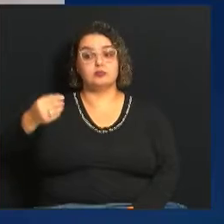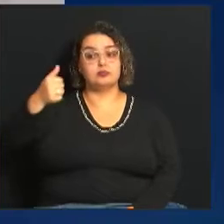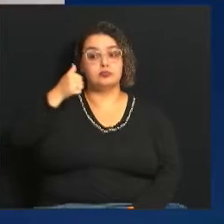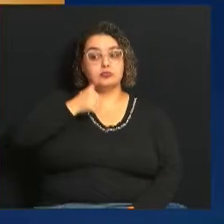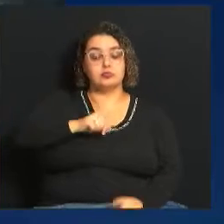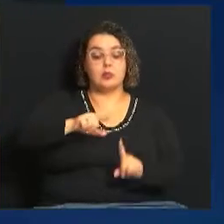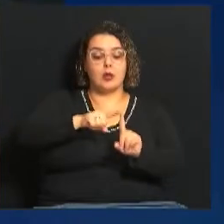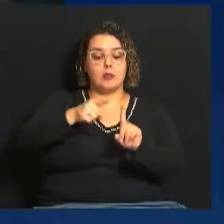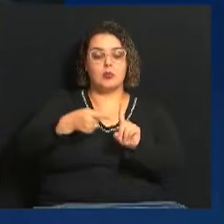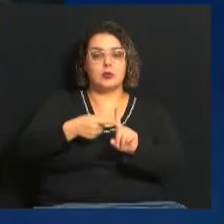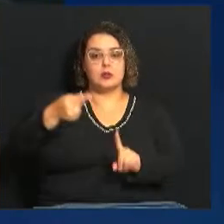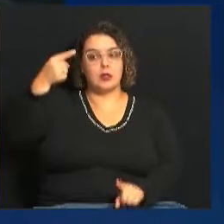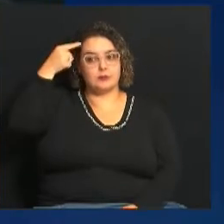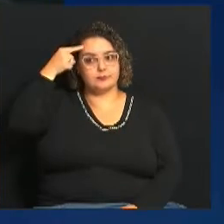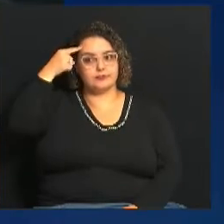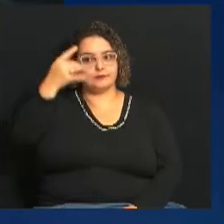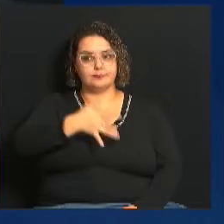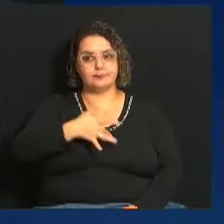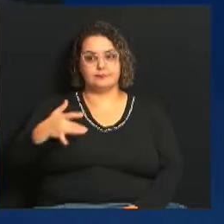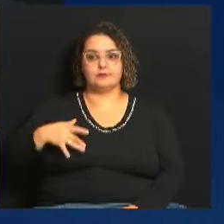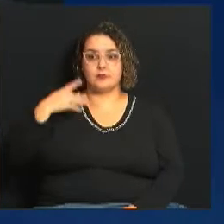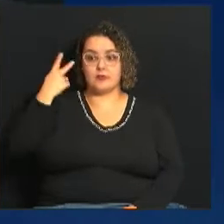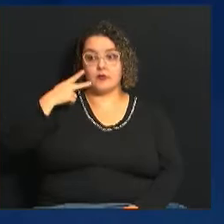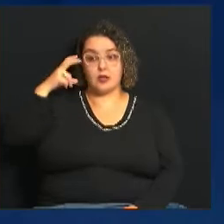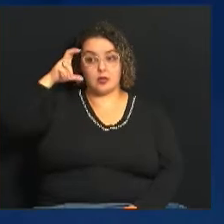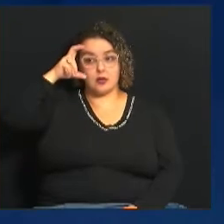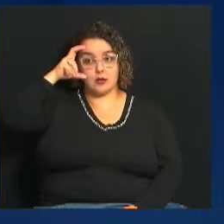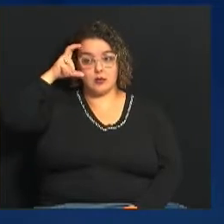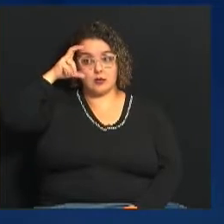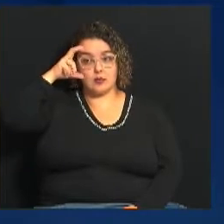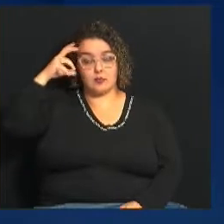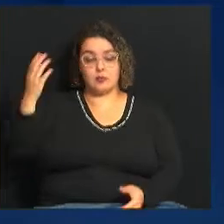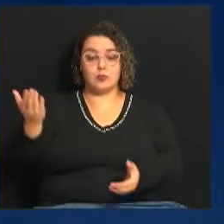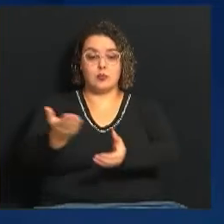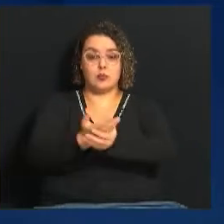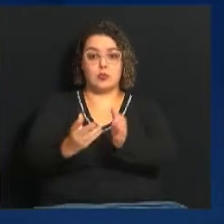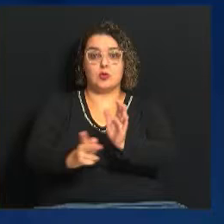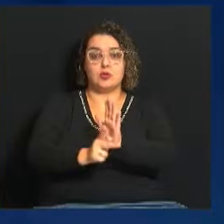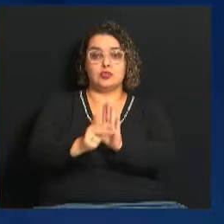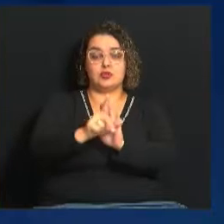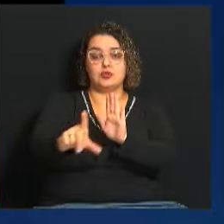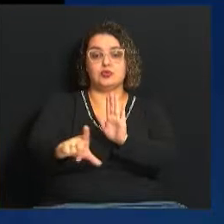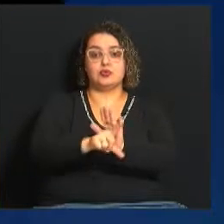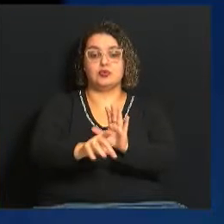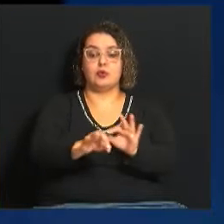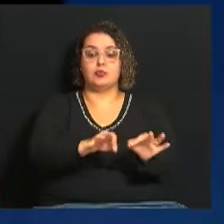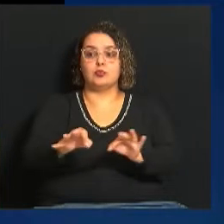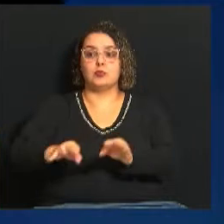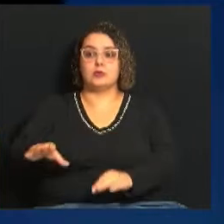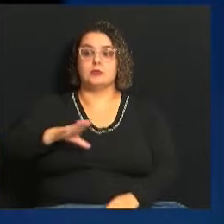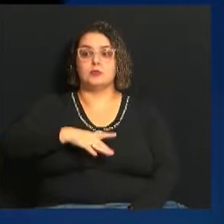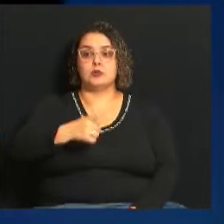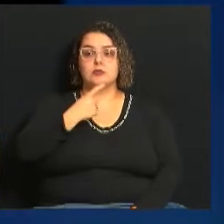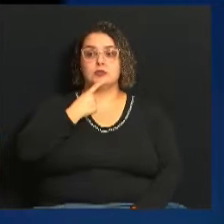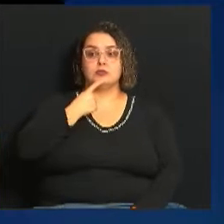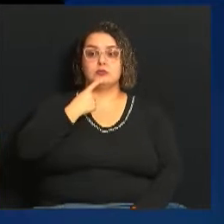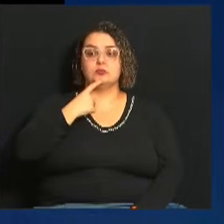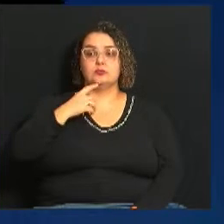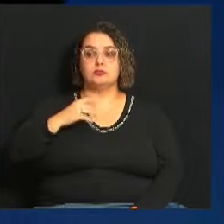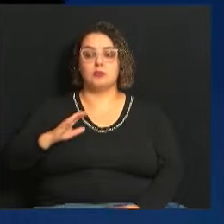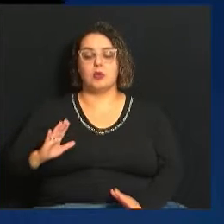materna. Vereador Carlinhos Camelô protocola projeto de lei que institui o Programa Municipal de Enfrentamento